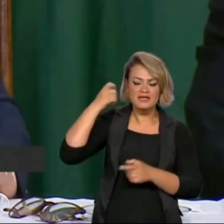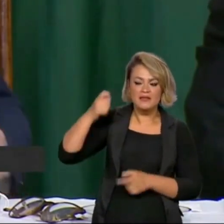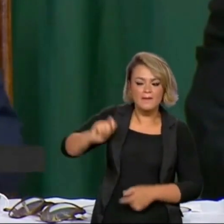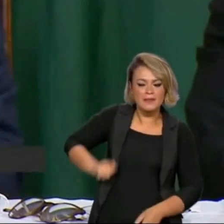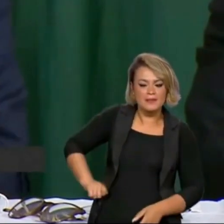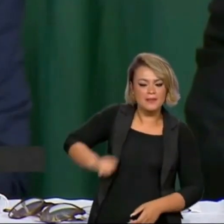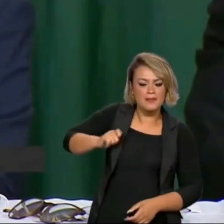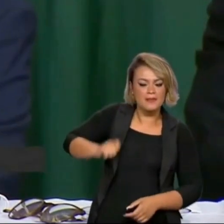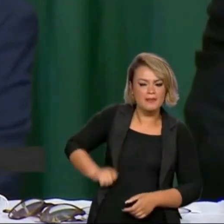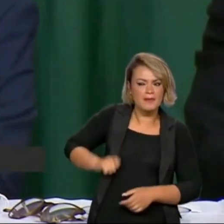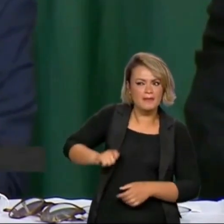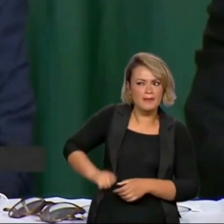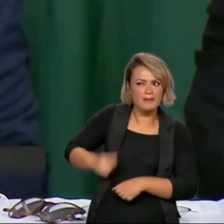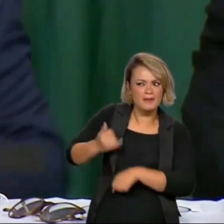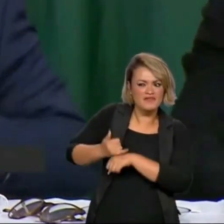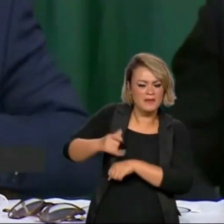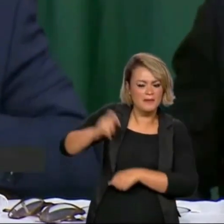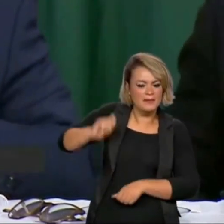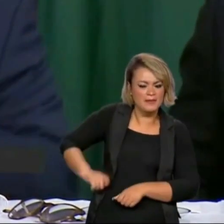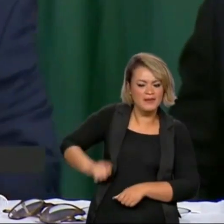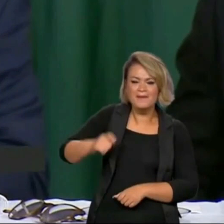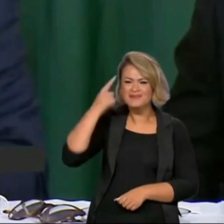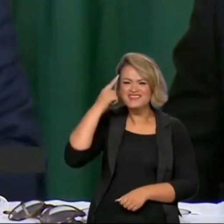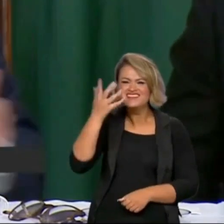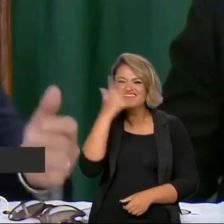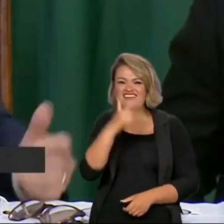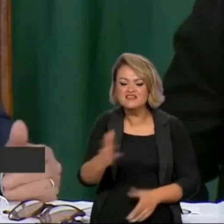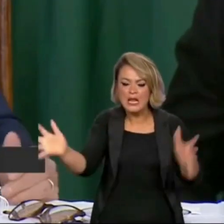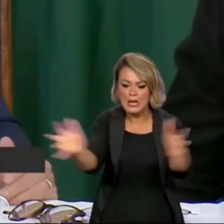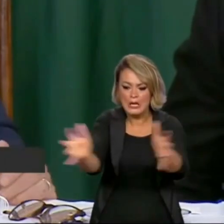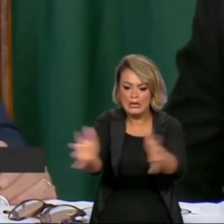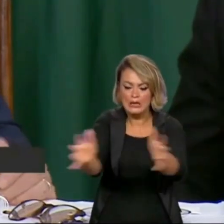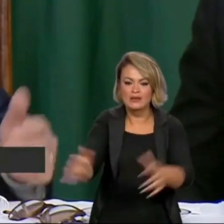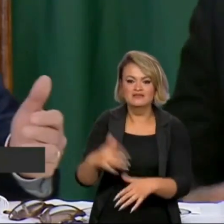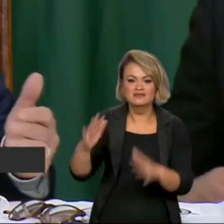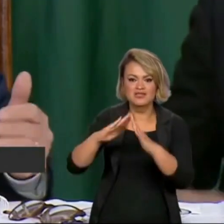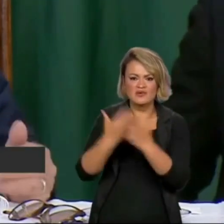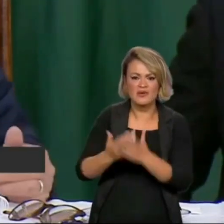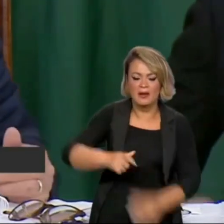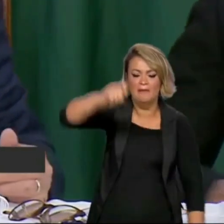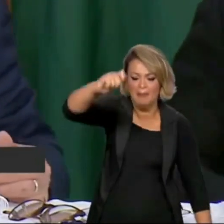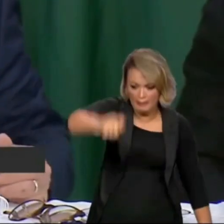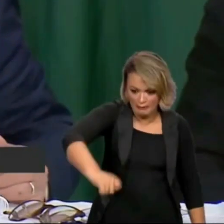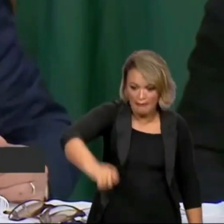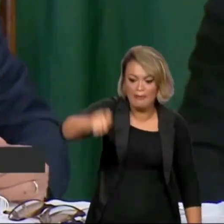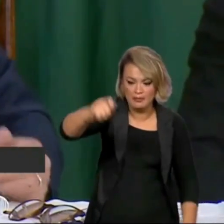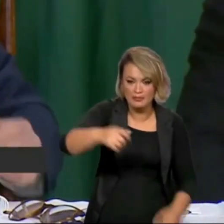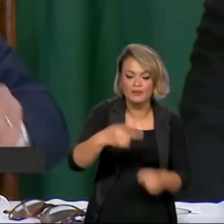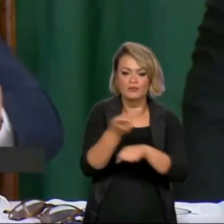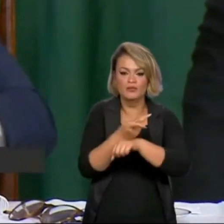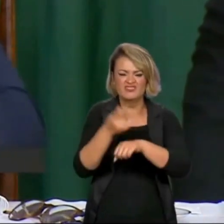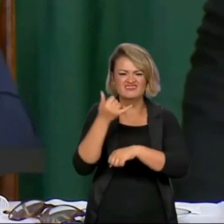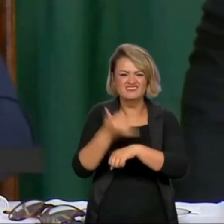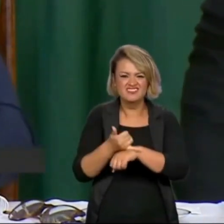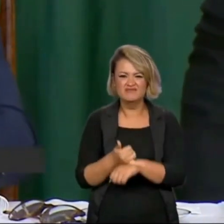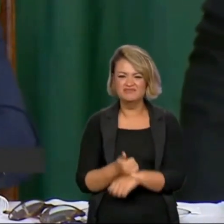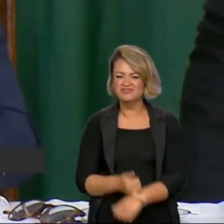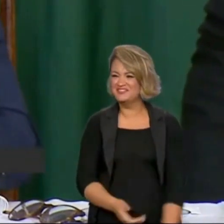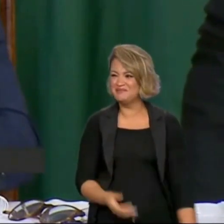metais. Eu fico imaginando as crianças sendo revistadas nas escolas. Eu fico imaginando como